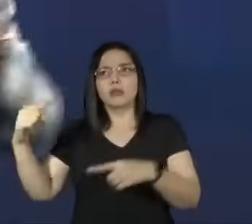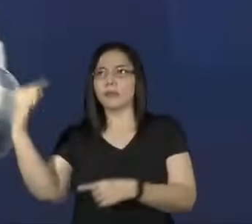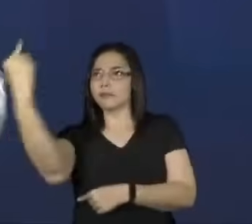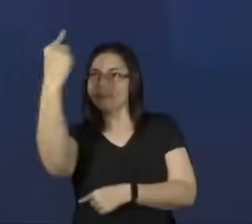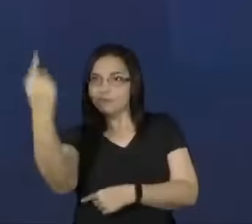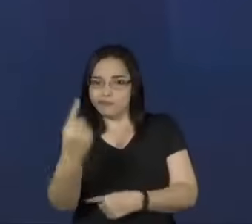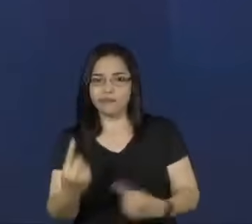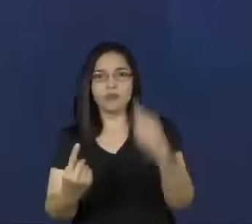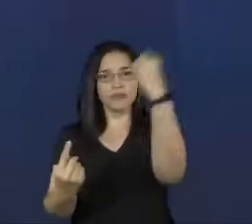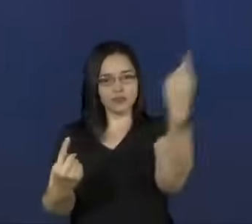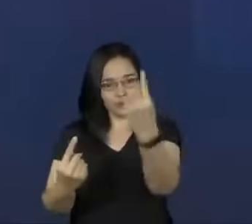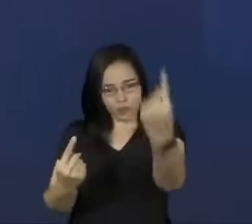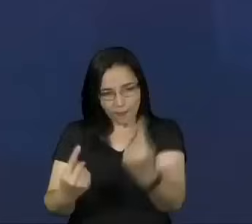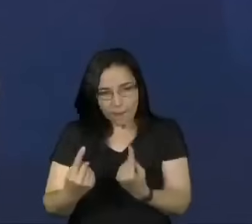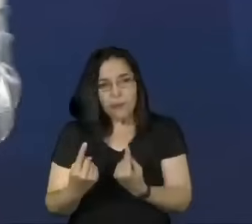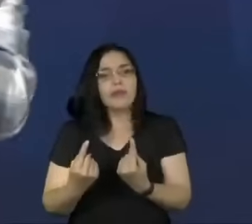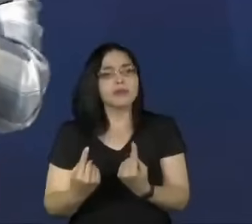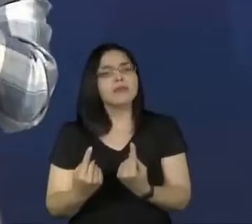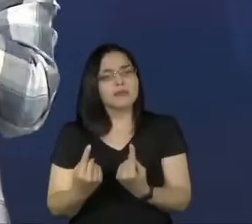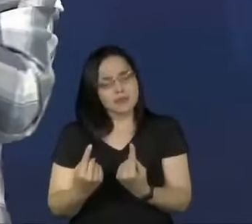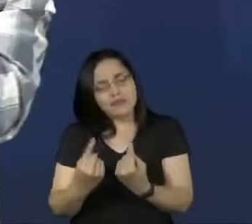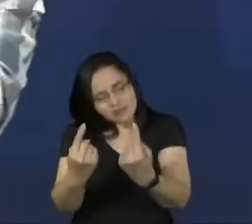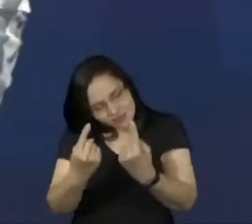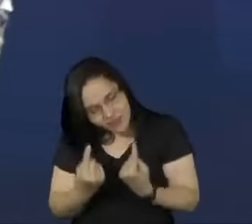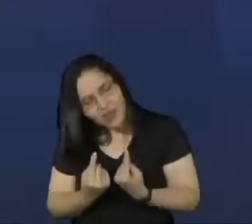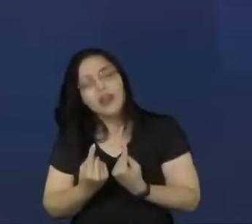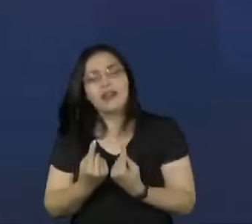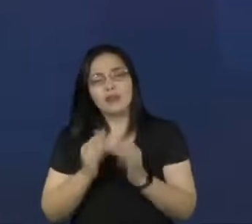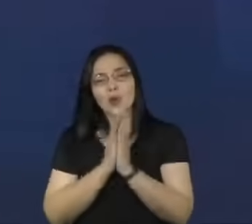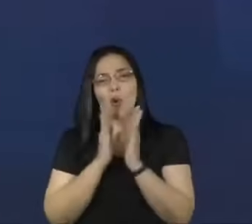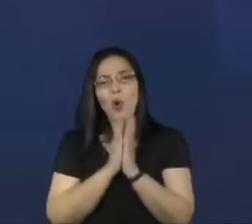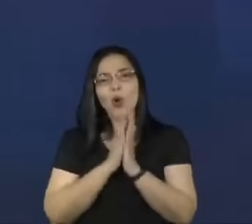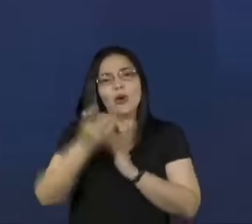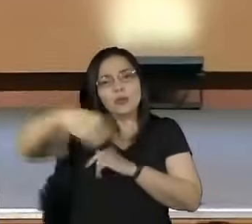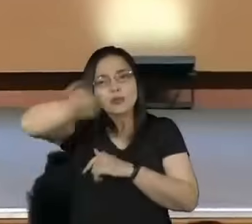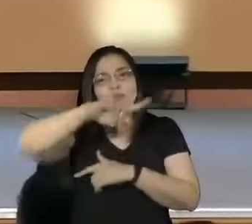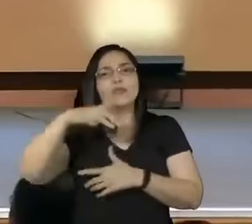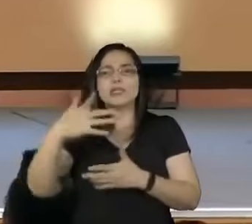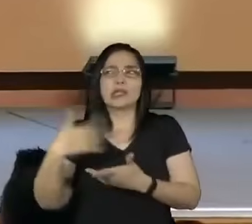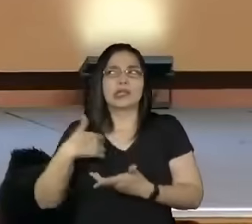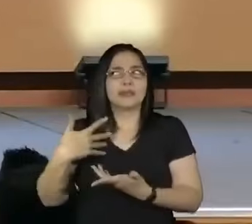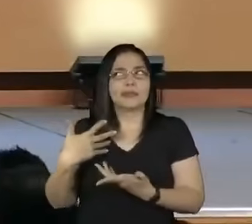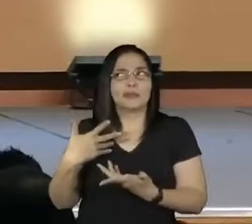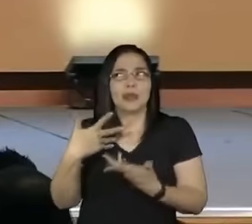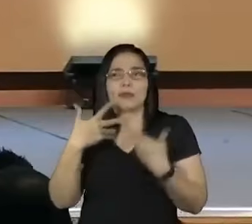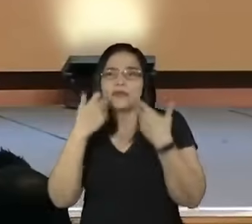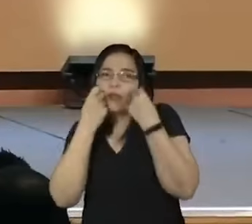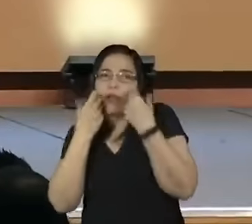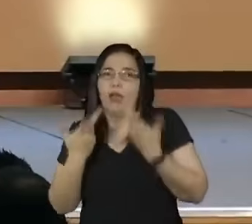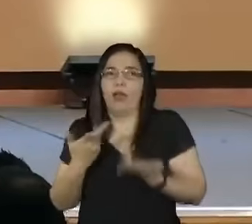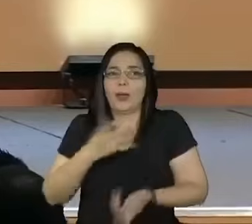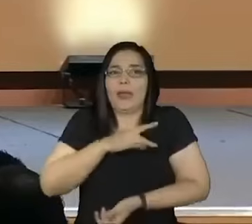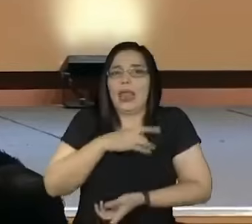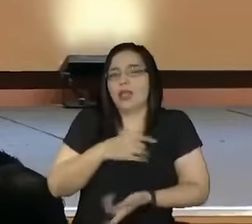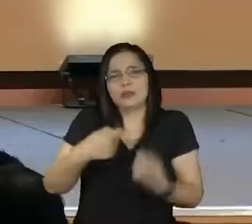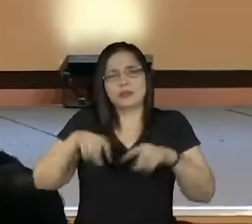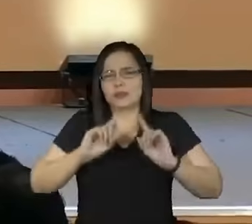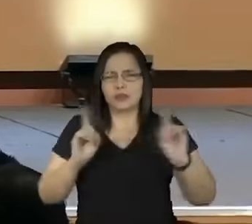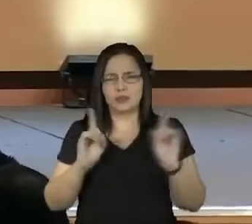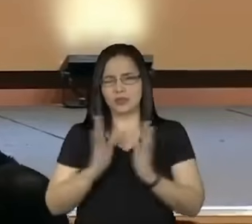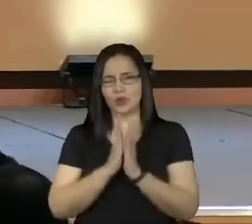sai do teu lugar vem aqui à frente eu quero orar por você não precisa ter medo nem vergonha nada disso eu quero orar por